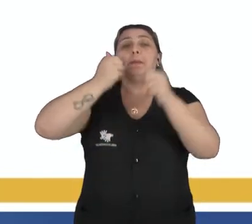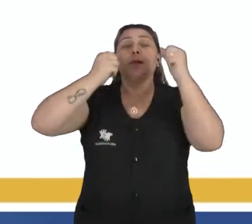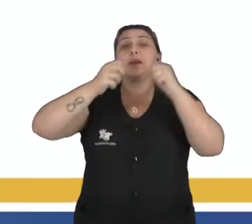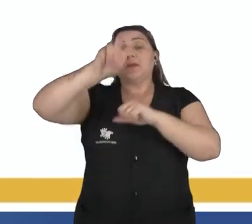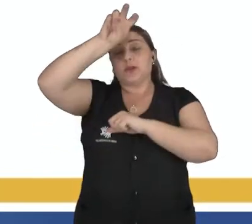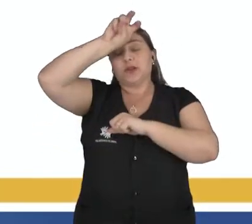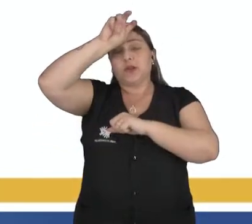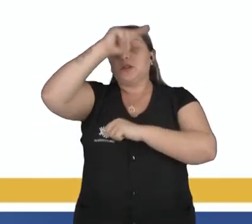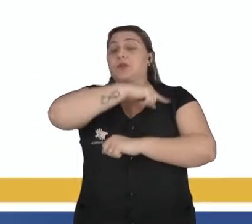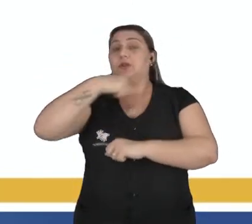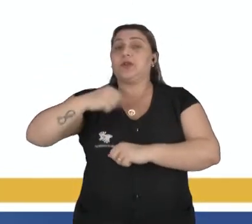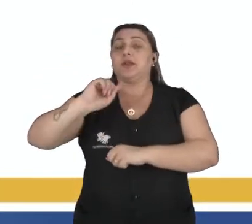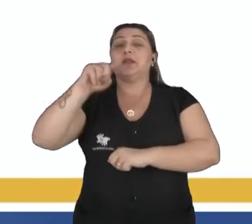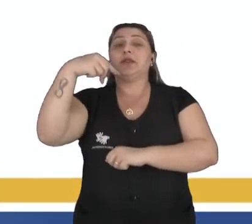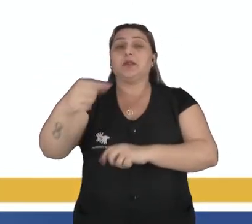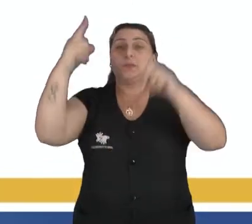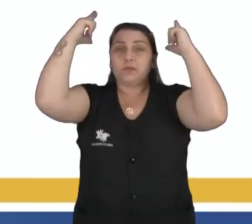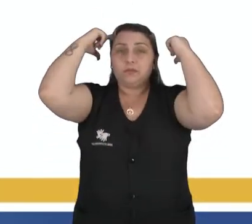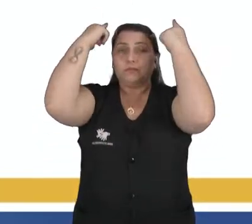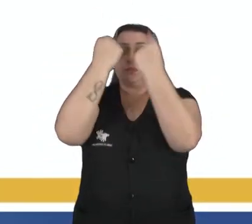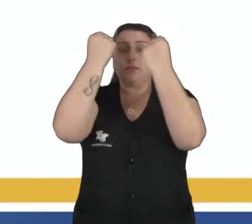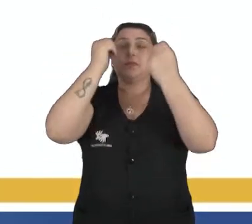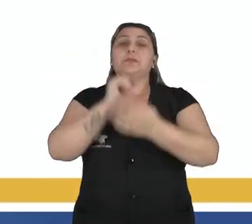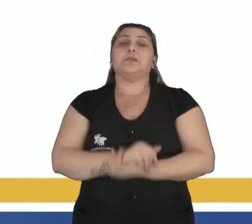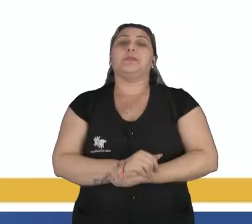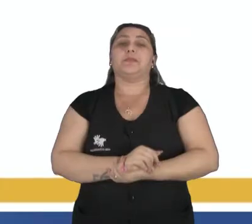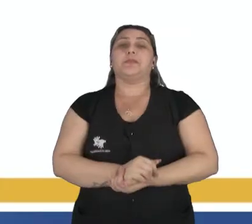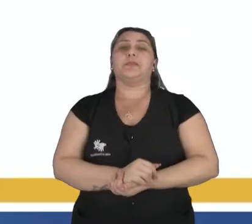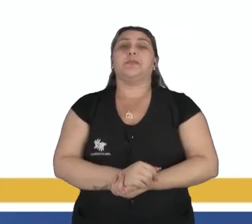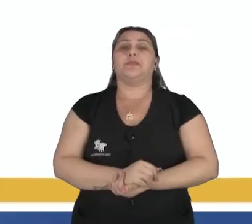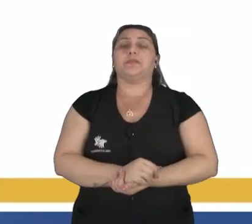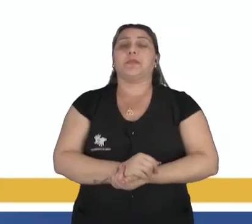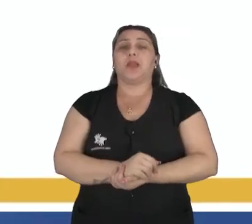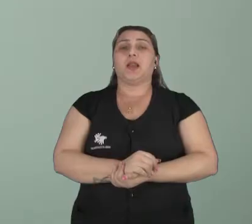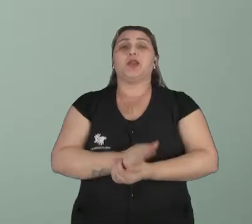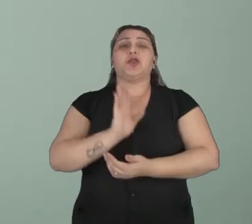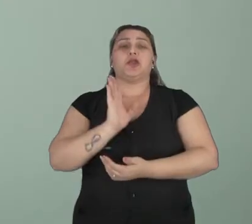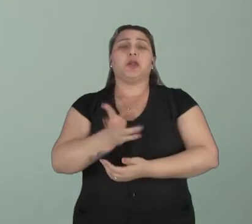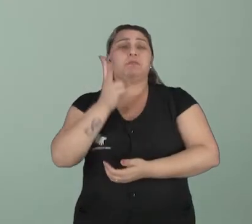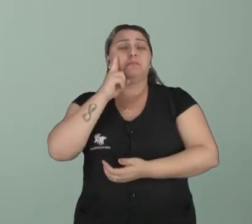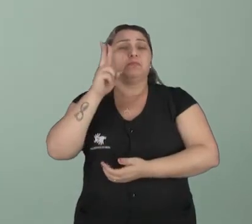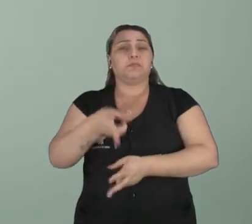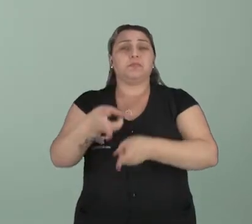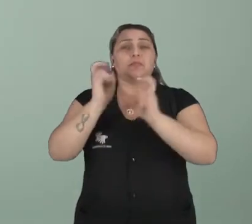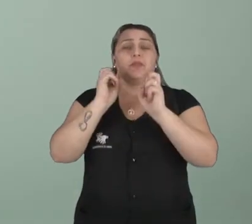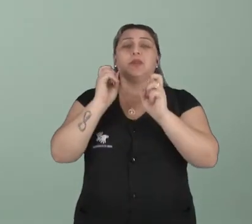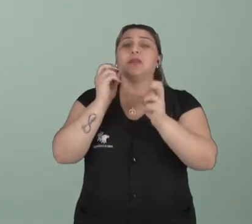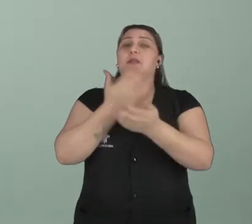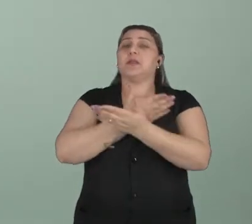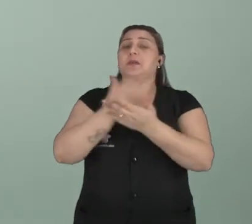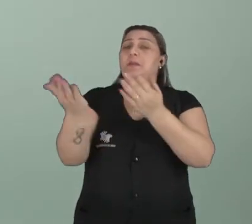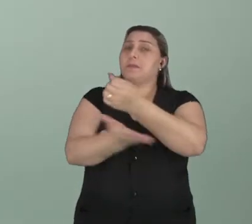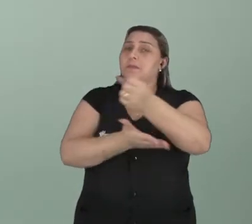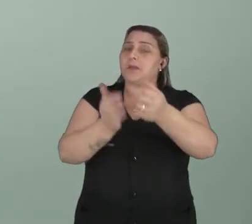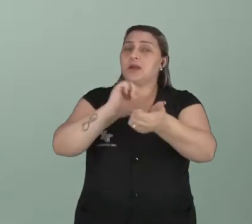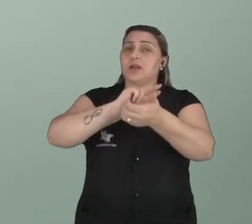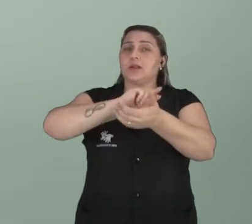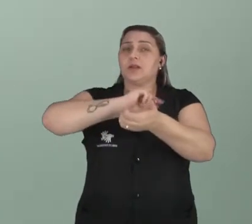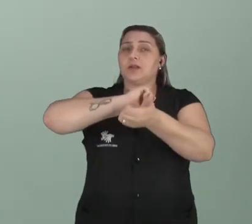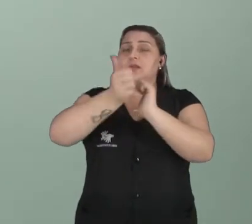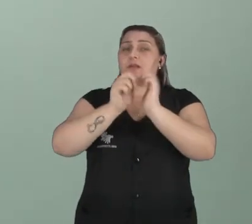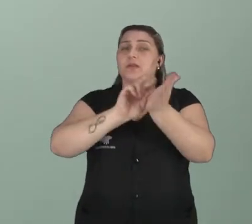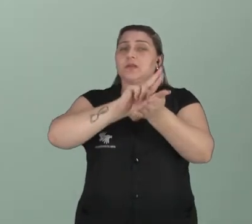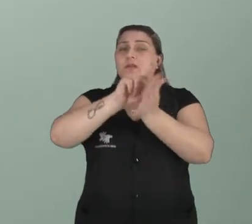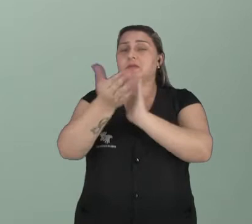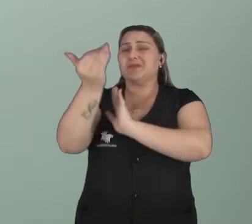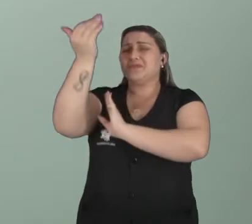e na China e logo depois na Grécia. Então, como a gente pode ver, os princípios básicos do atletismo ele vem